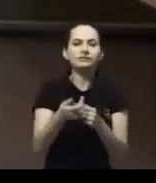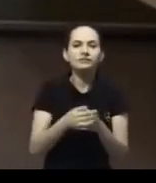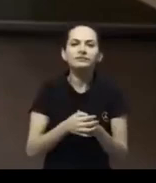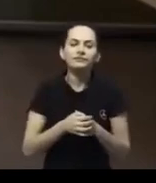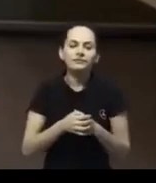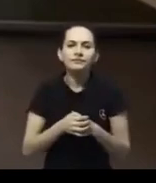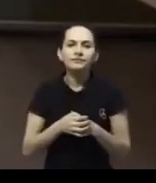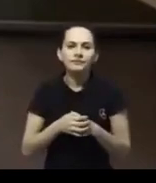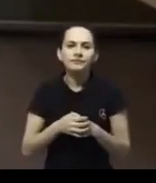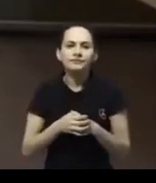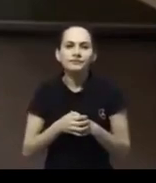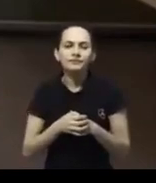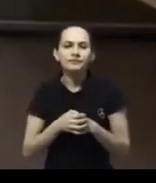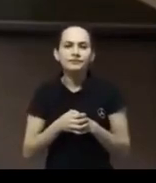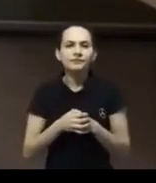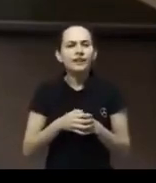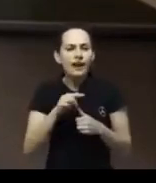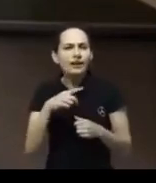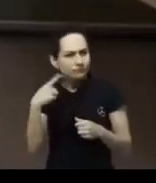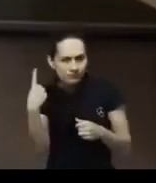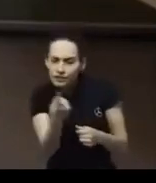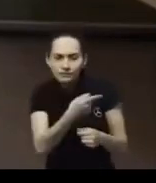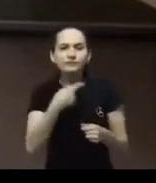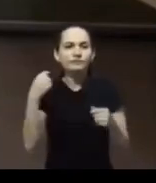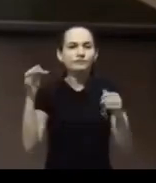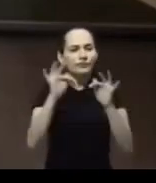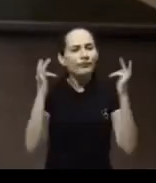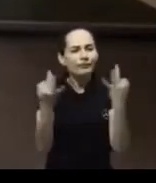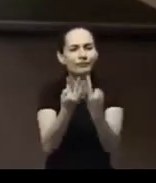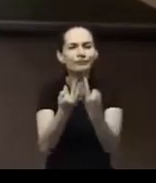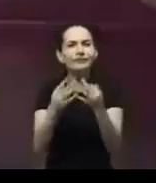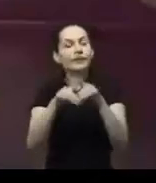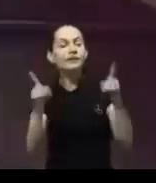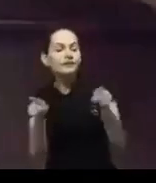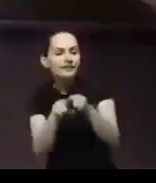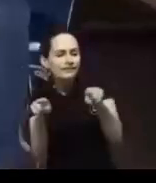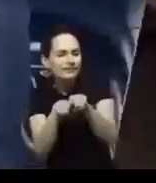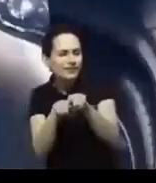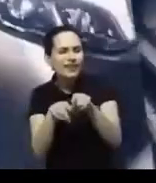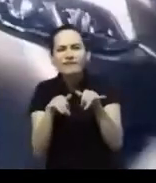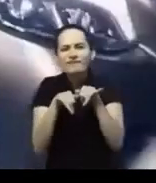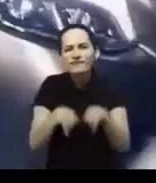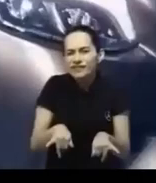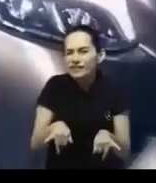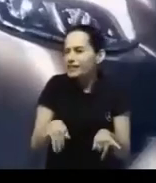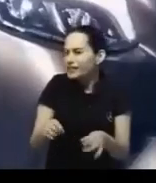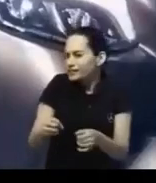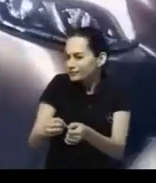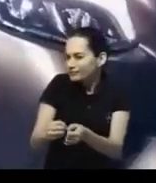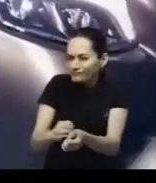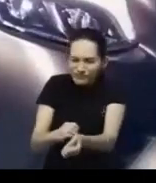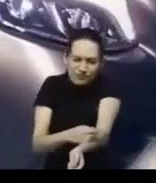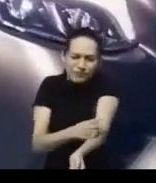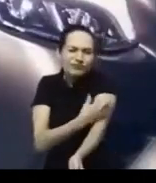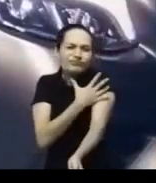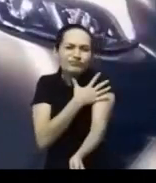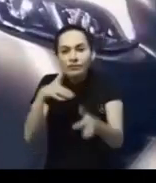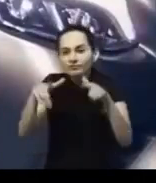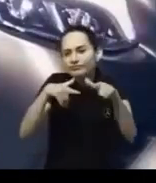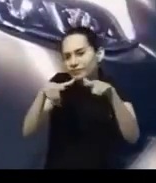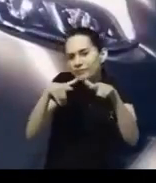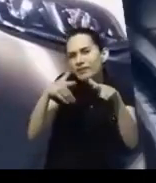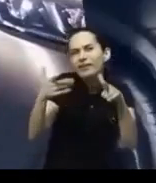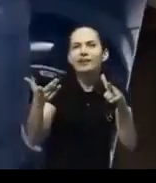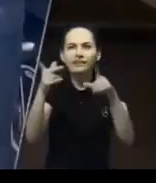volta, pela sua família, mas também fica muito da paixão para o trabalho, para a